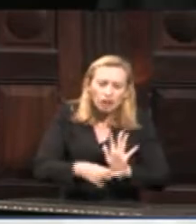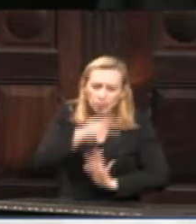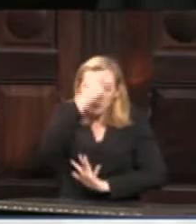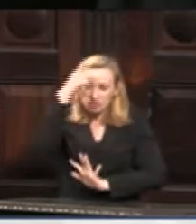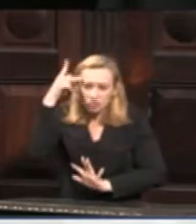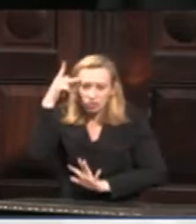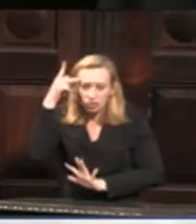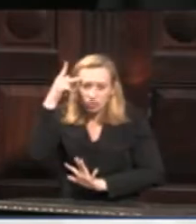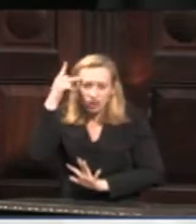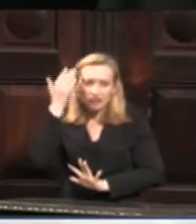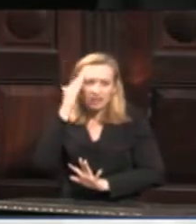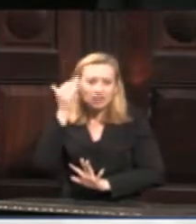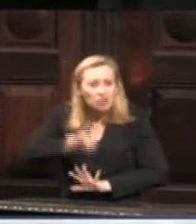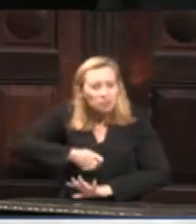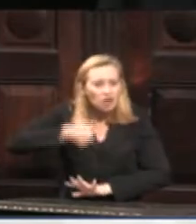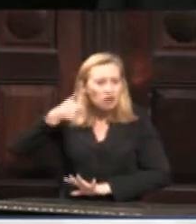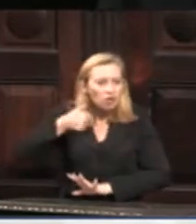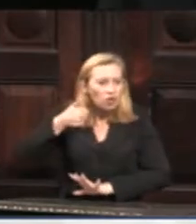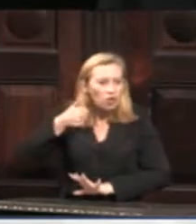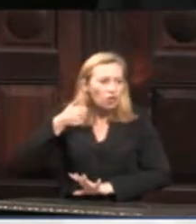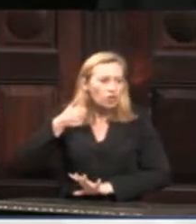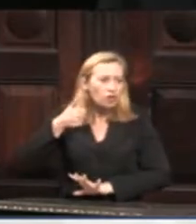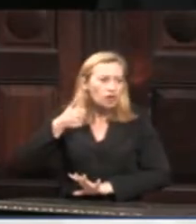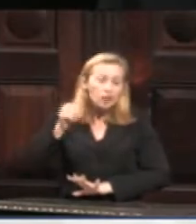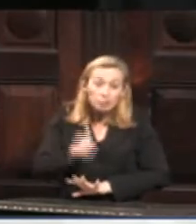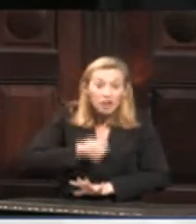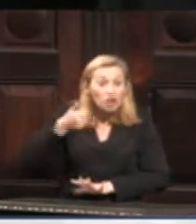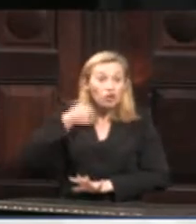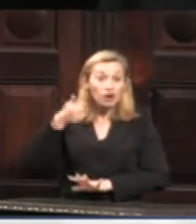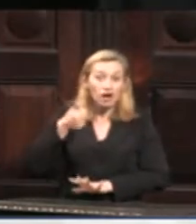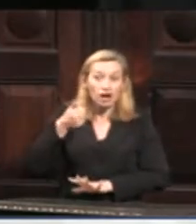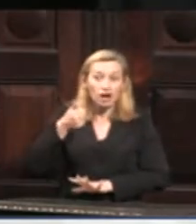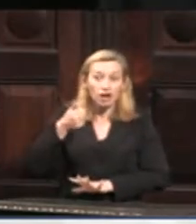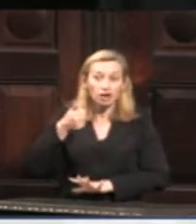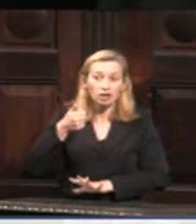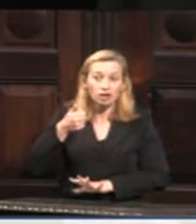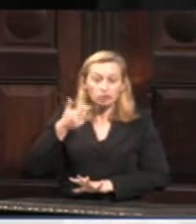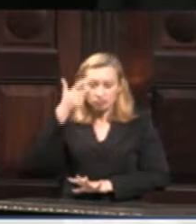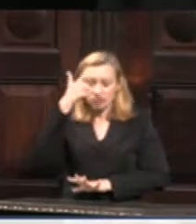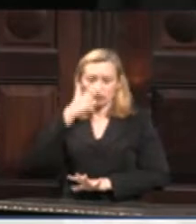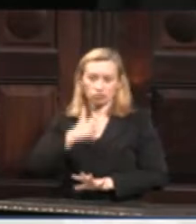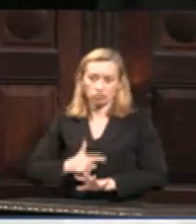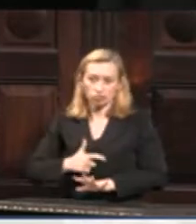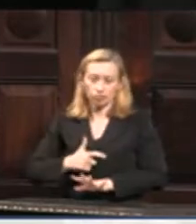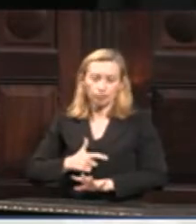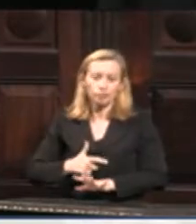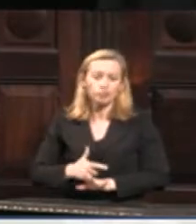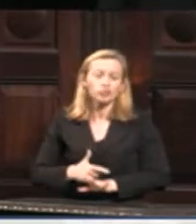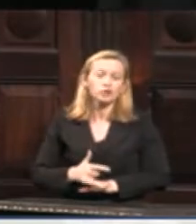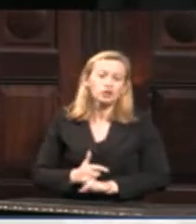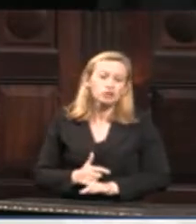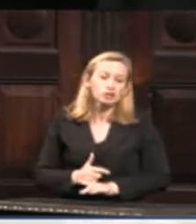penais, de forma a superar o comportamento e a mentalidade que